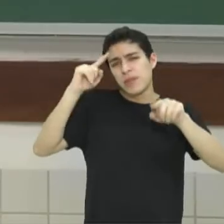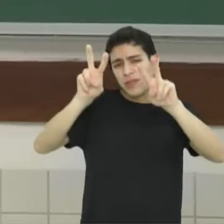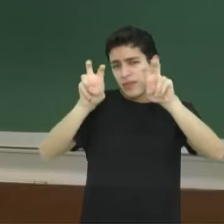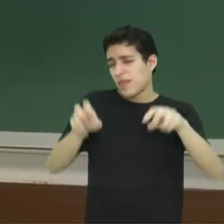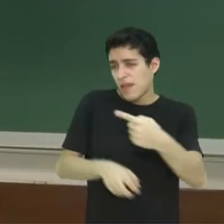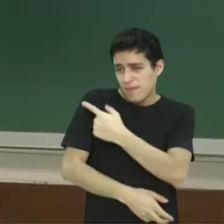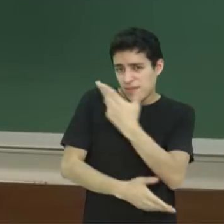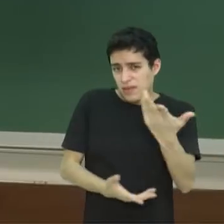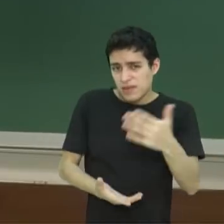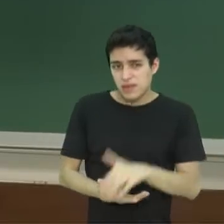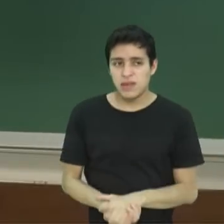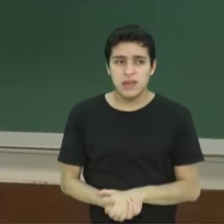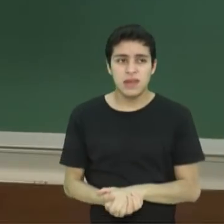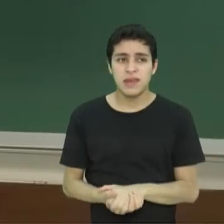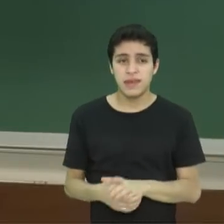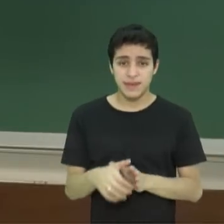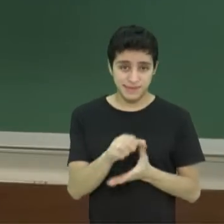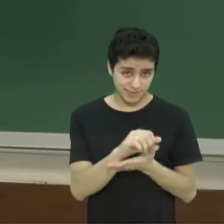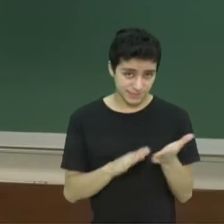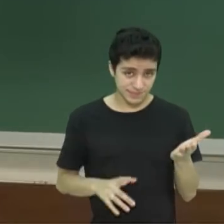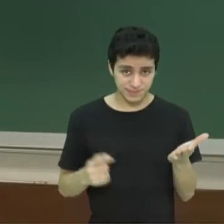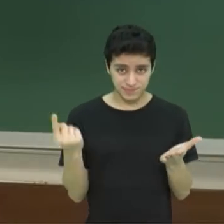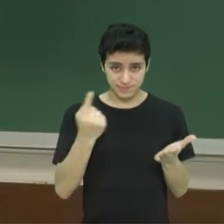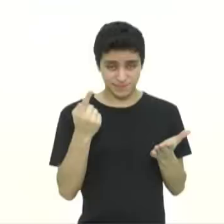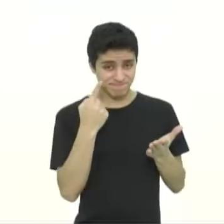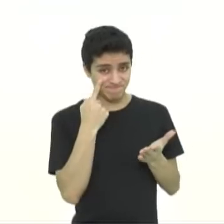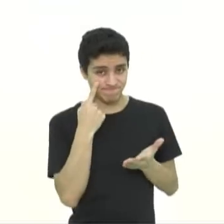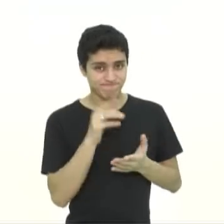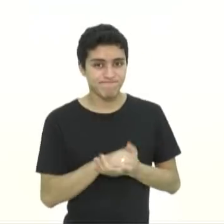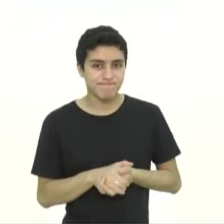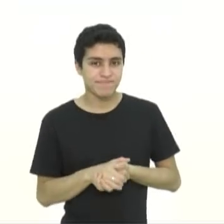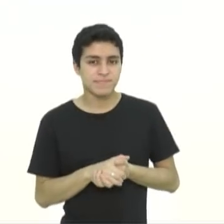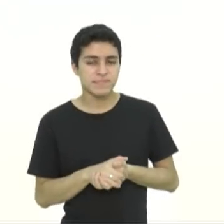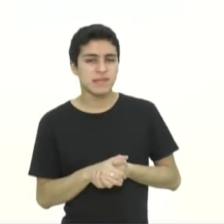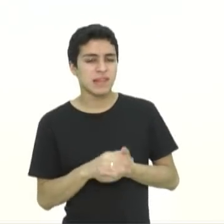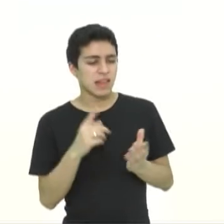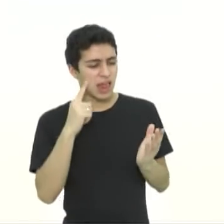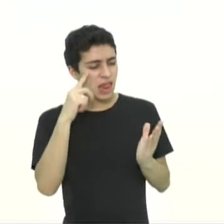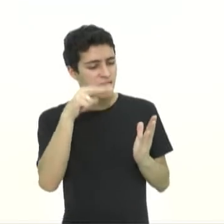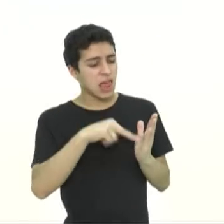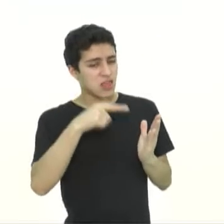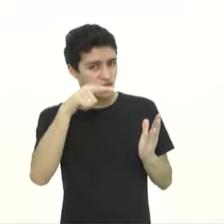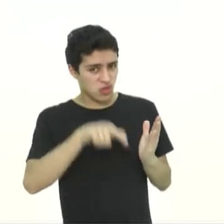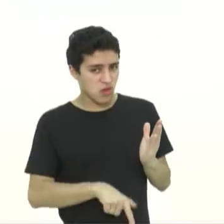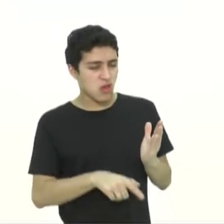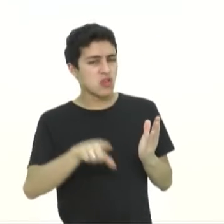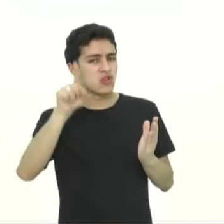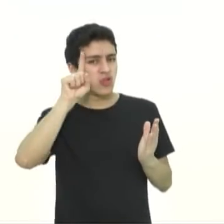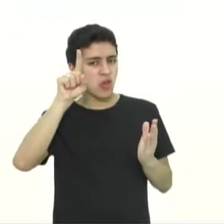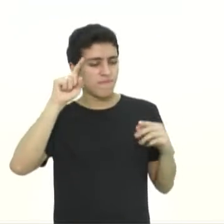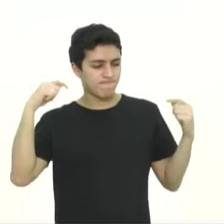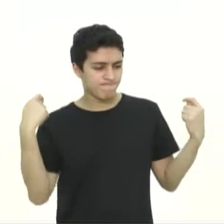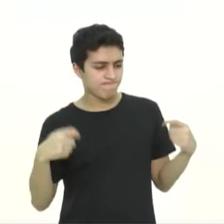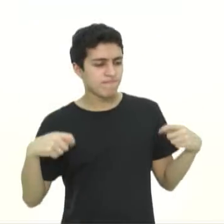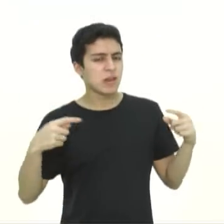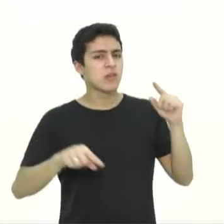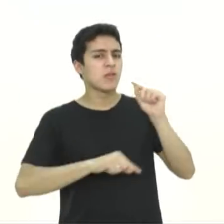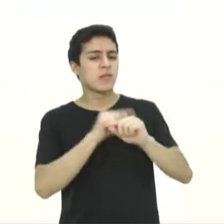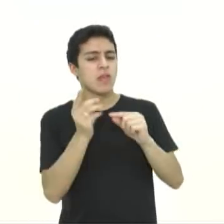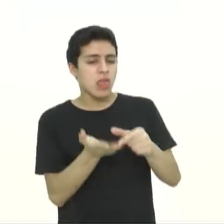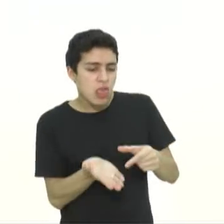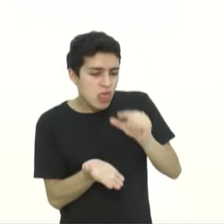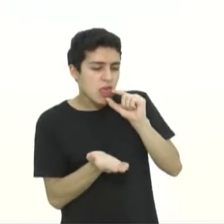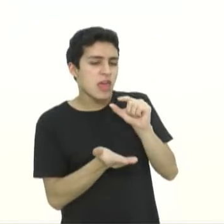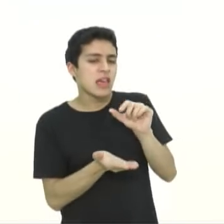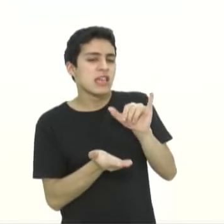No exercício número 1, vamos ver. Releia. Todos os dias deve-se tomar um Yakult